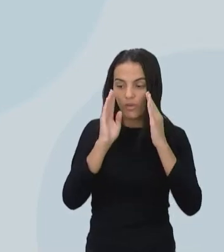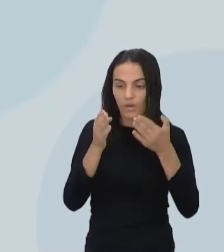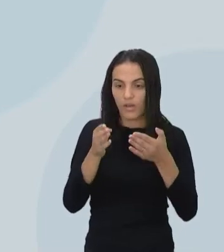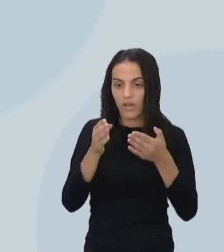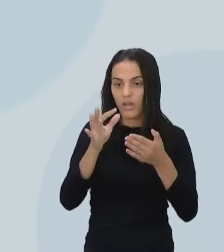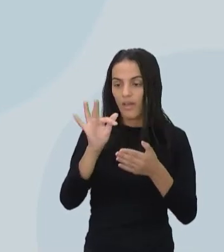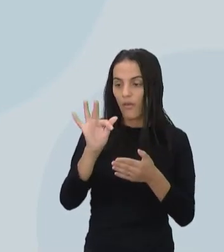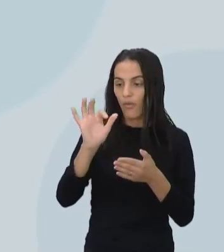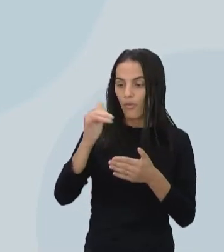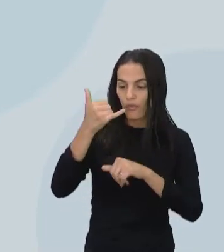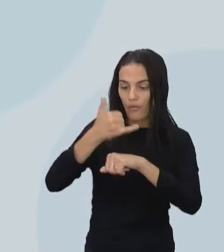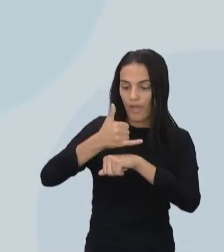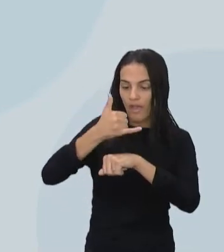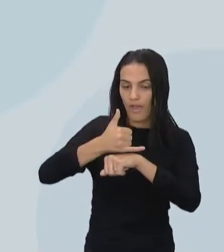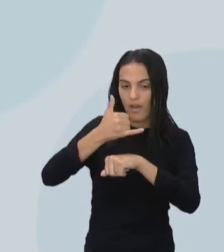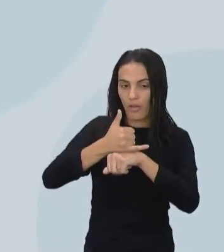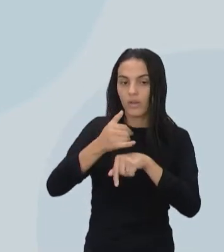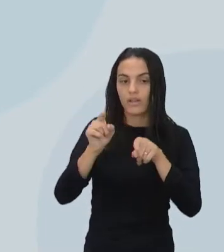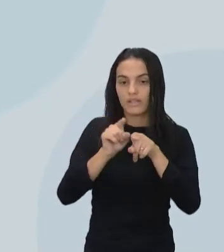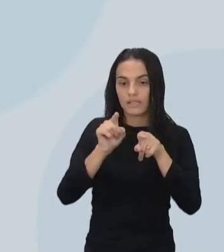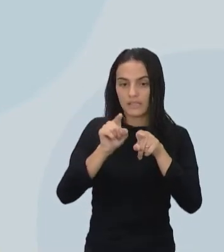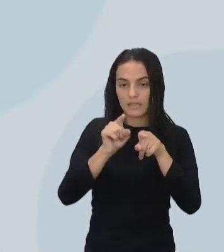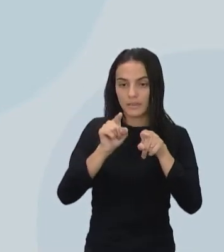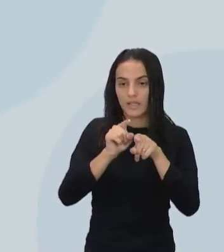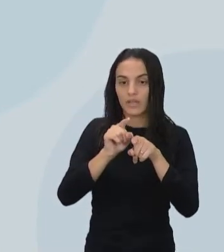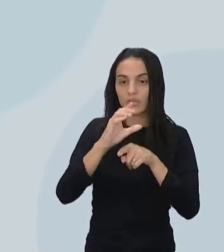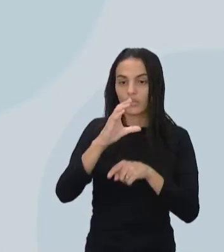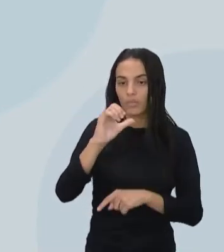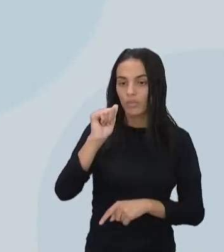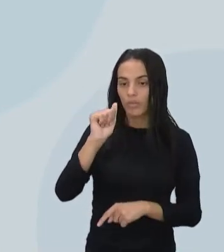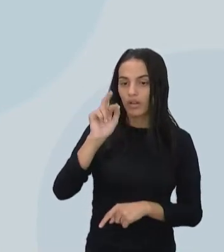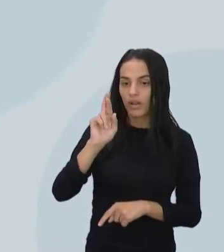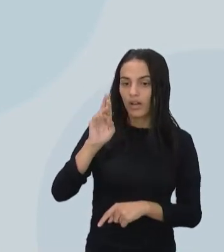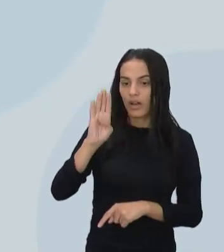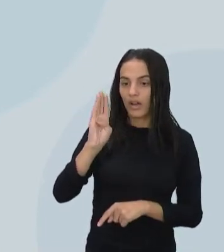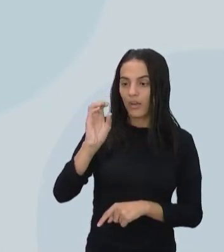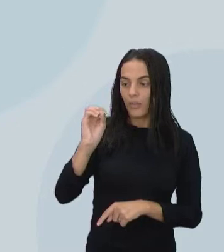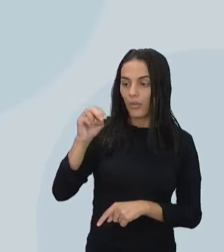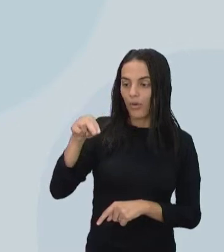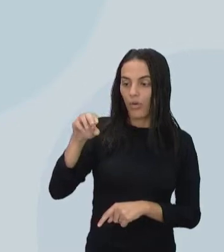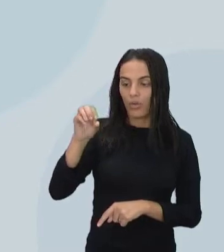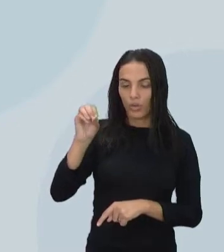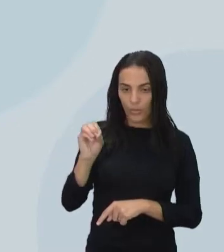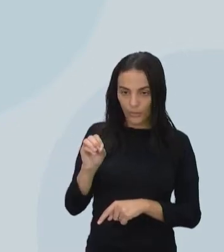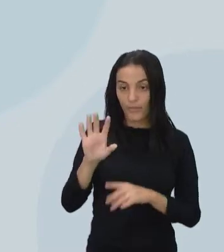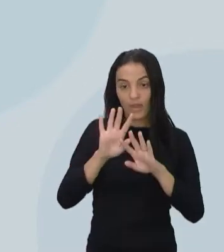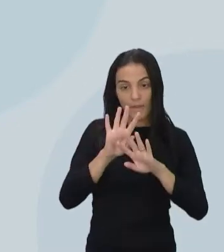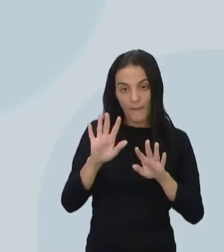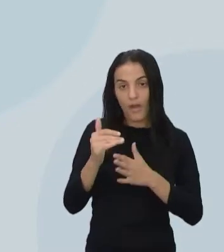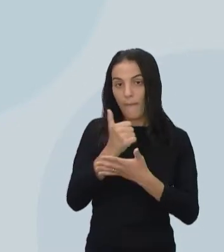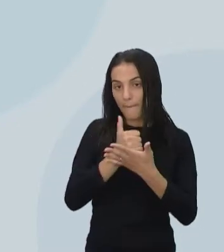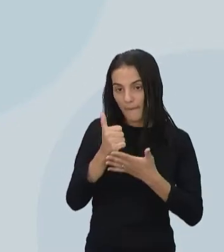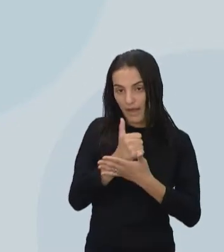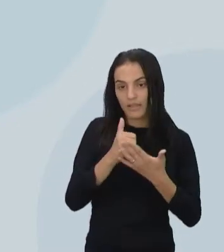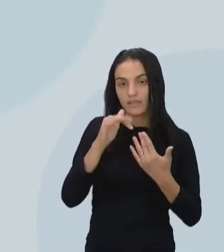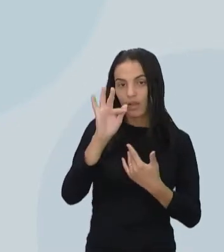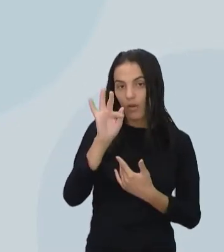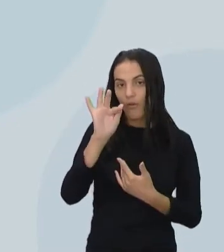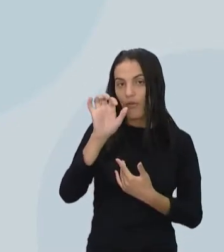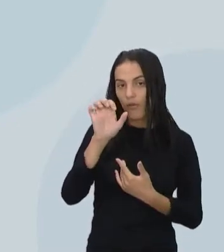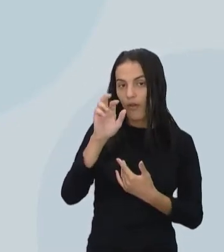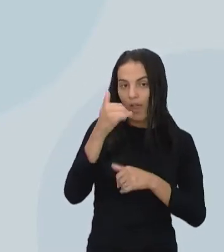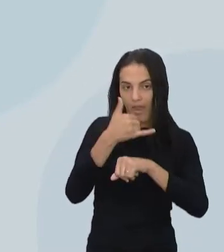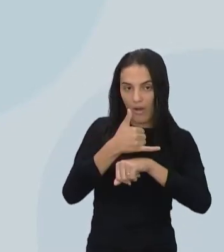o ferro. Nós temos também o carbono presente na formação do aço, mas o componente básico do aço é o